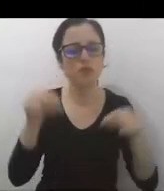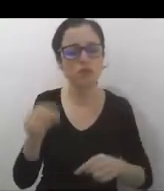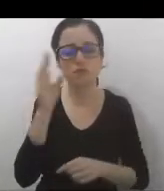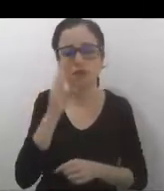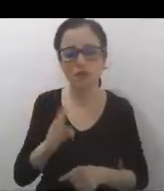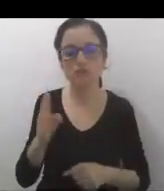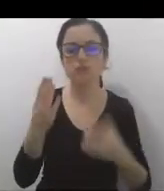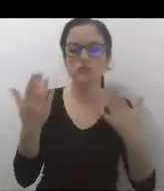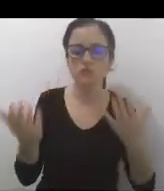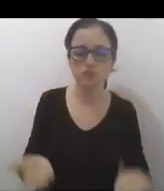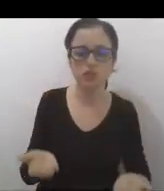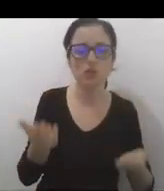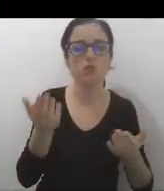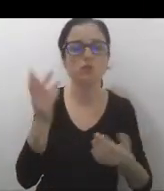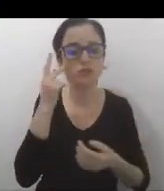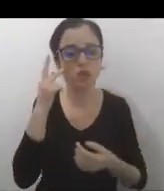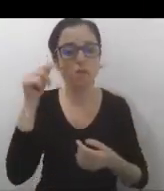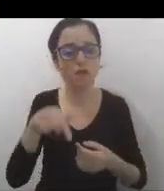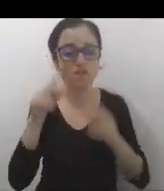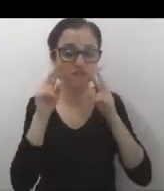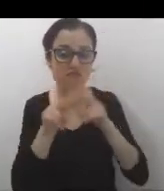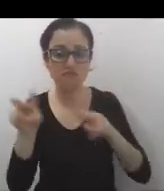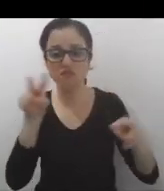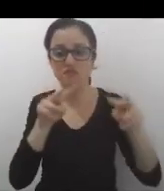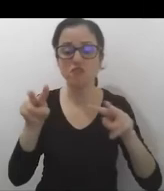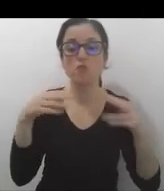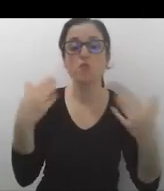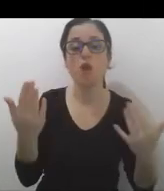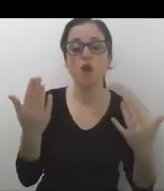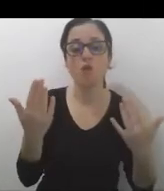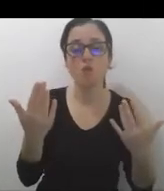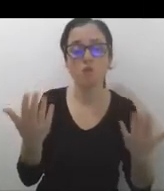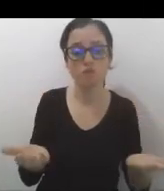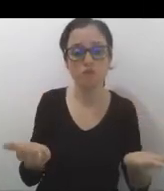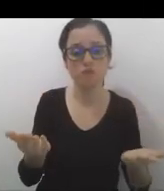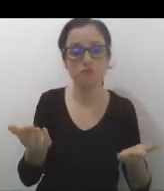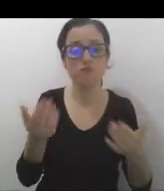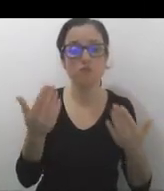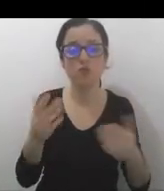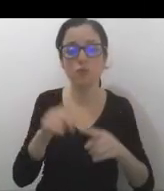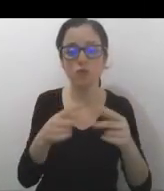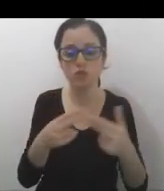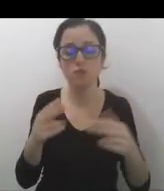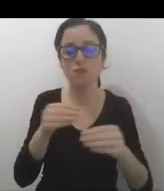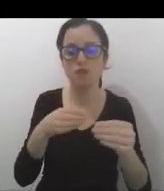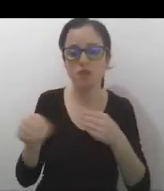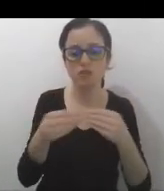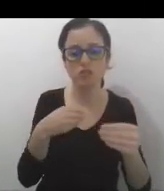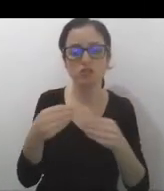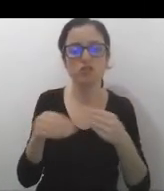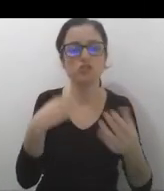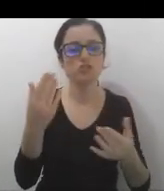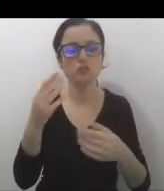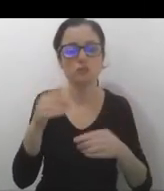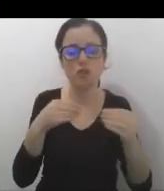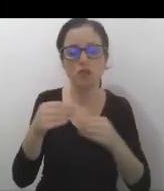os produtores de plástico, os produtores de perfil metálico, não sei o que, não sei o que. Tudo do Brasil, entendeu? Então, esse negócio de estar de